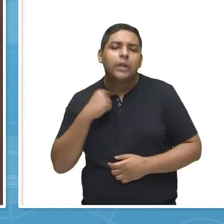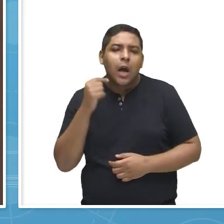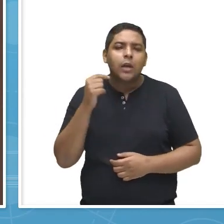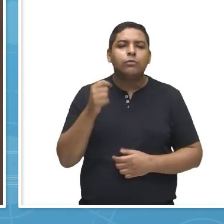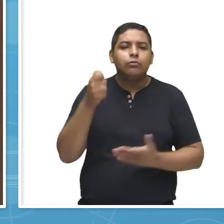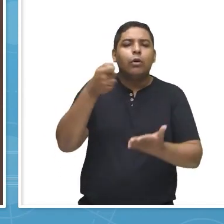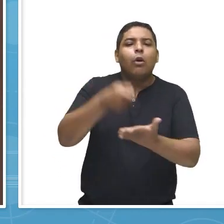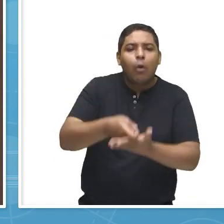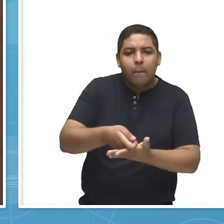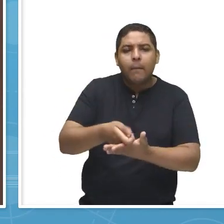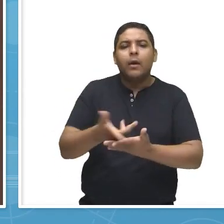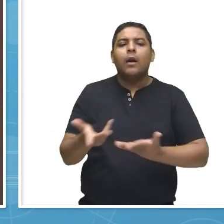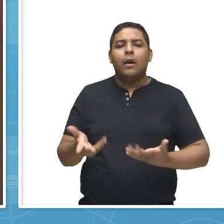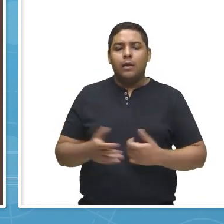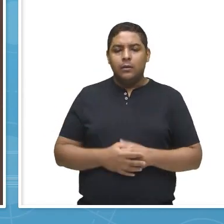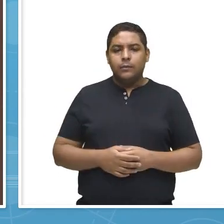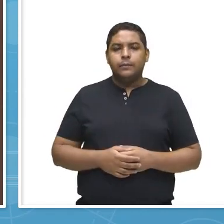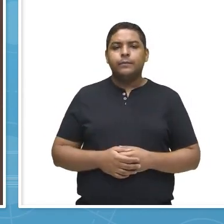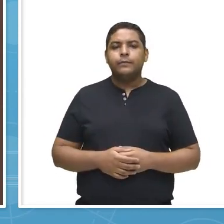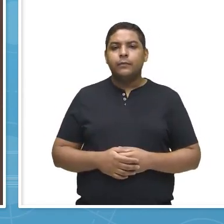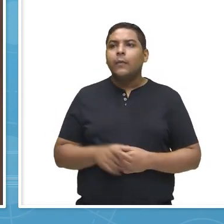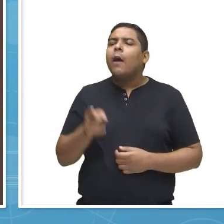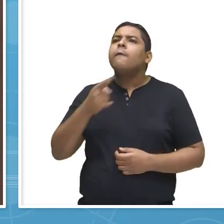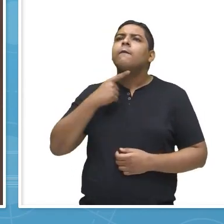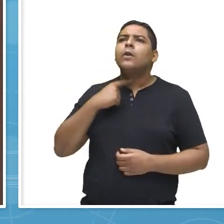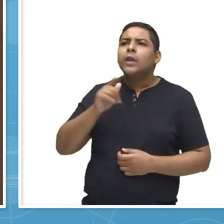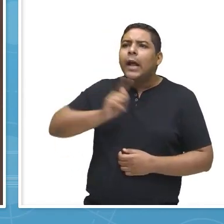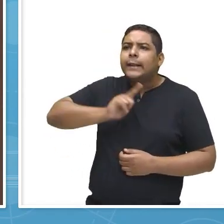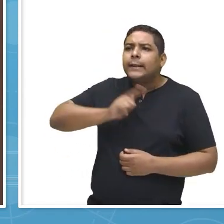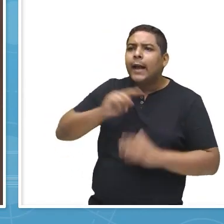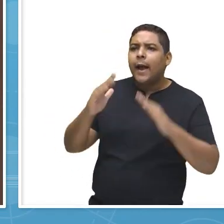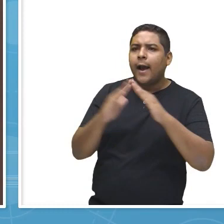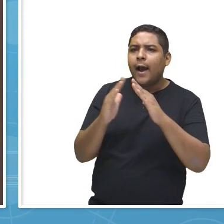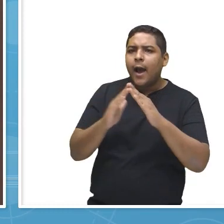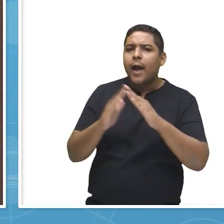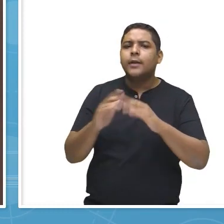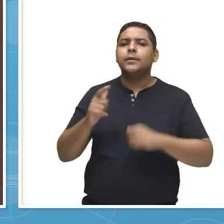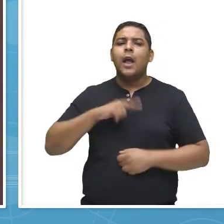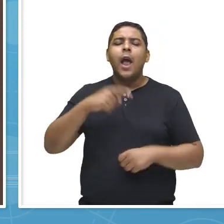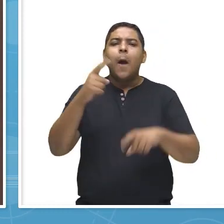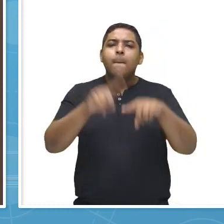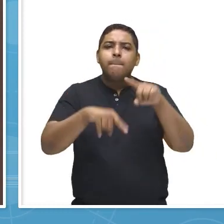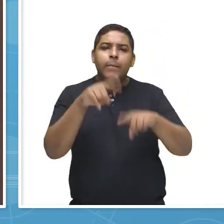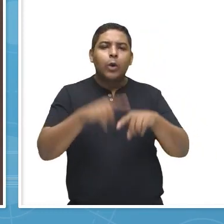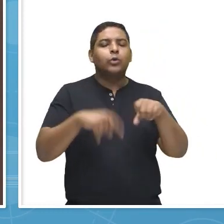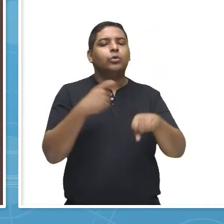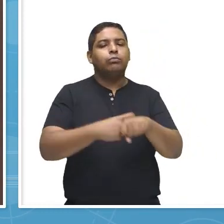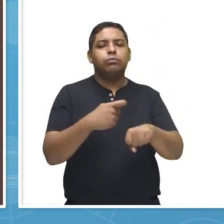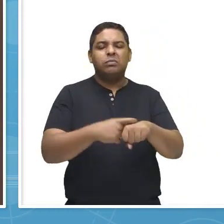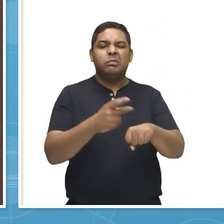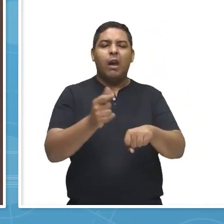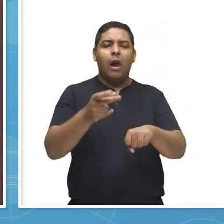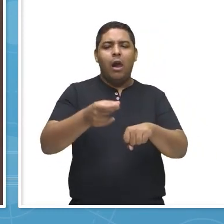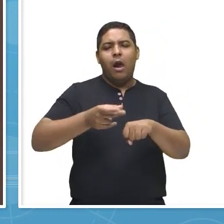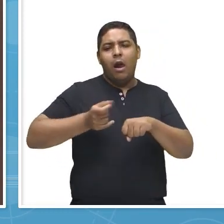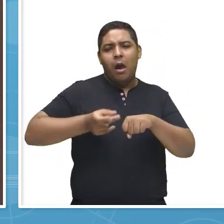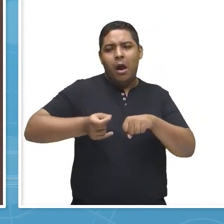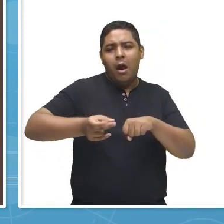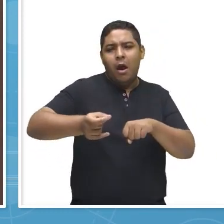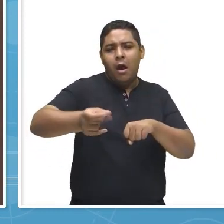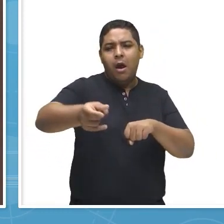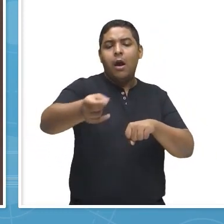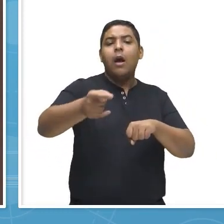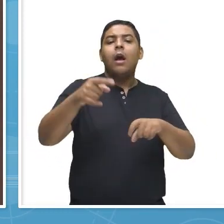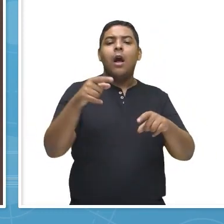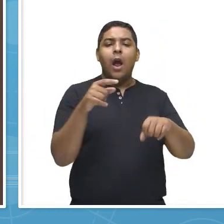ter aquilo na nossa casa. Ah, porque é um produto que dura mais, é um produto que é relativamente barato. Então,